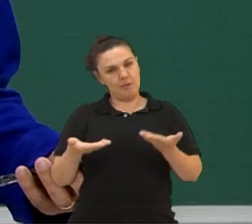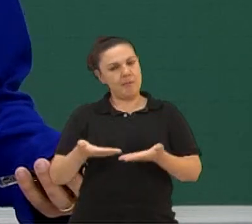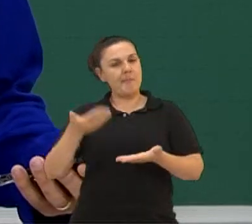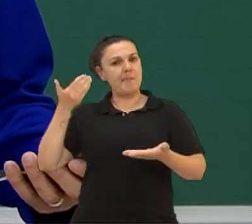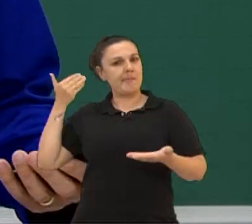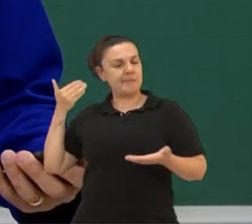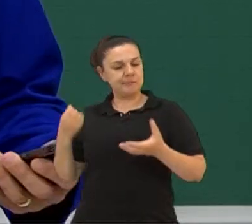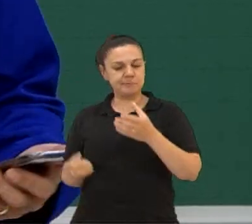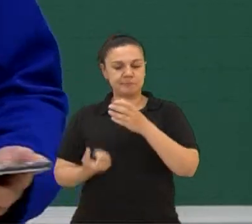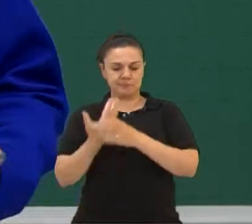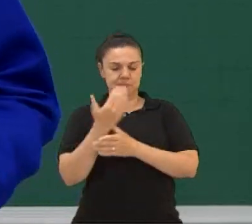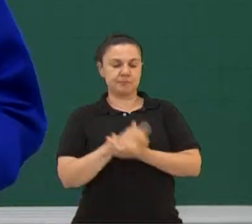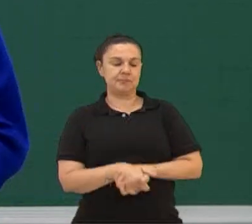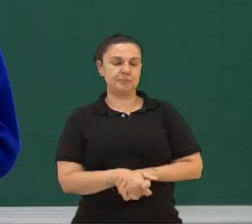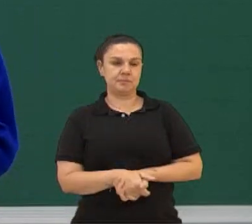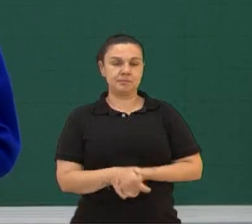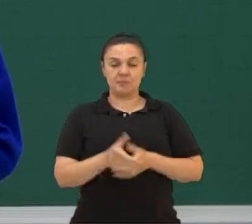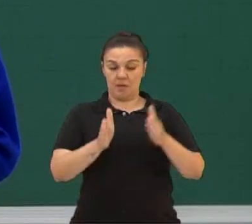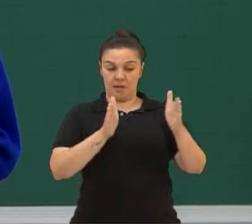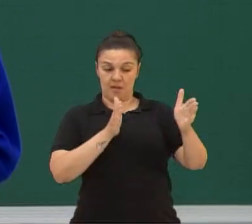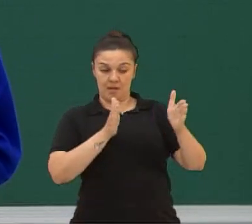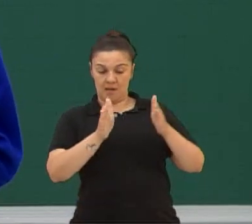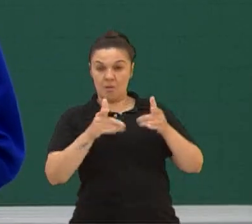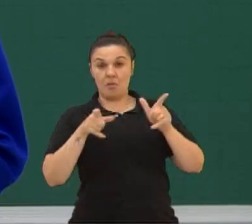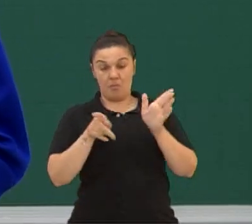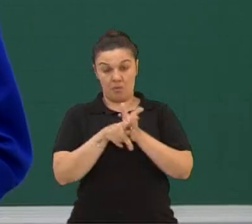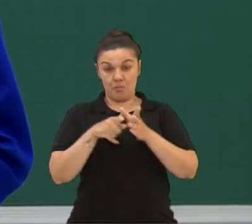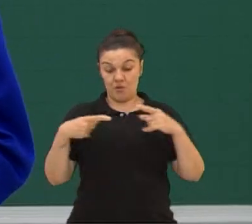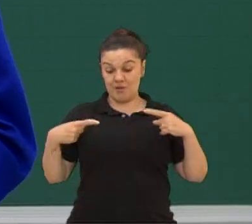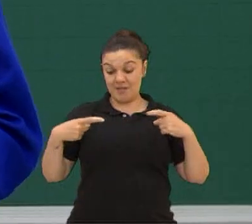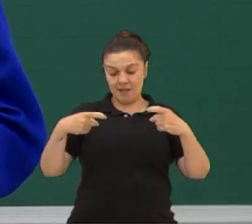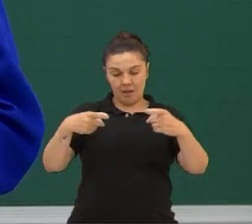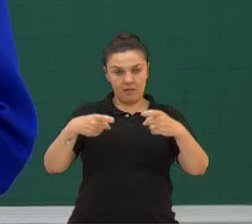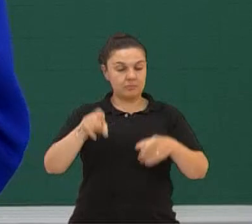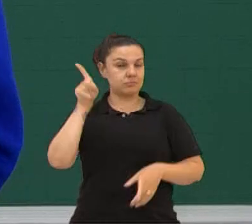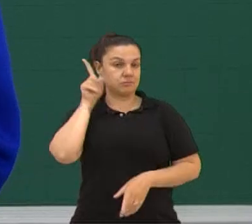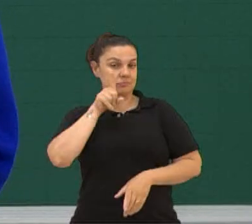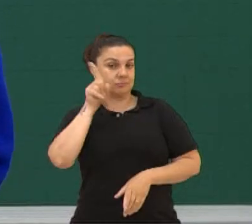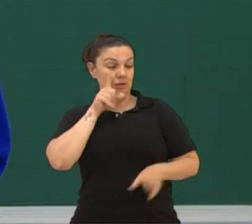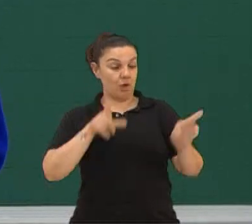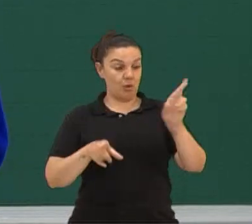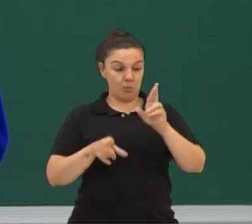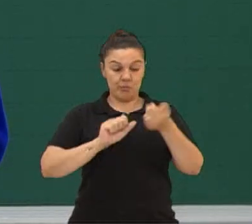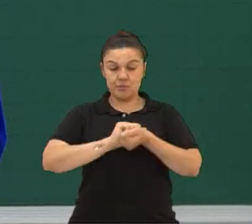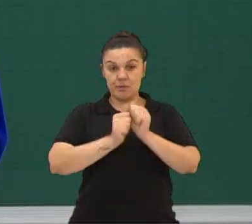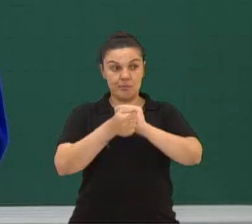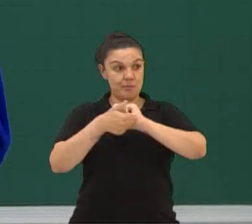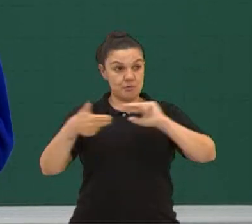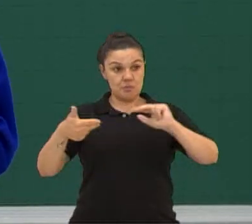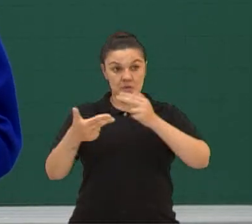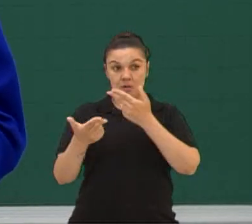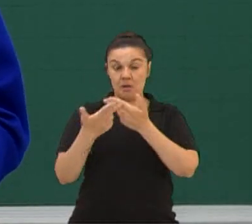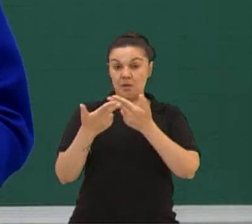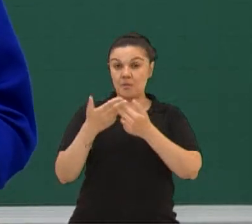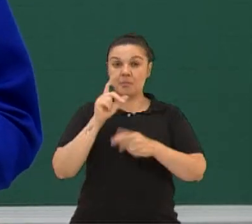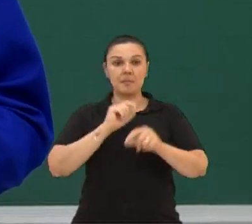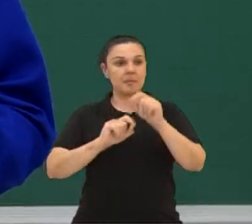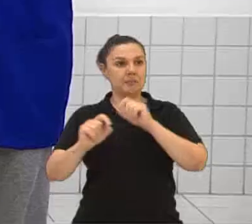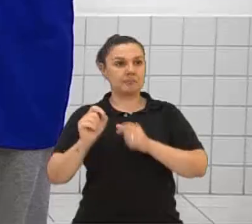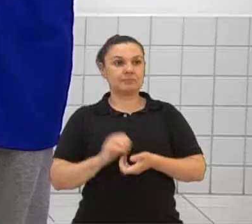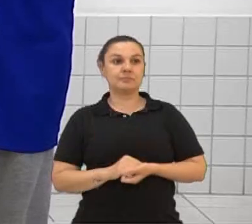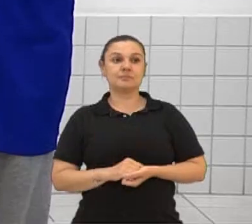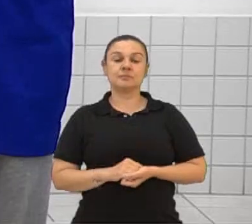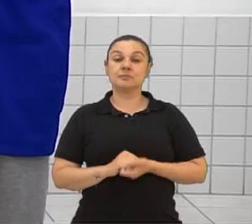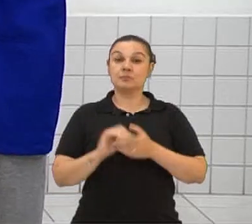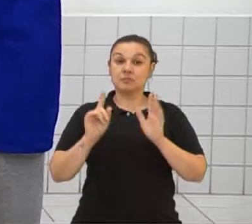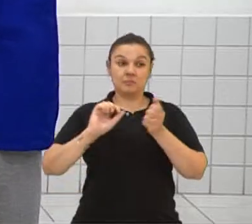ele surgiu. A gente teve o período ali da Guerra Fria, que o esporte era utilizado como um recurso